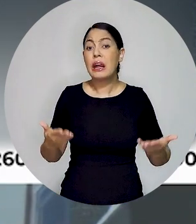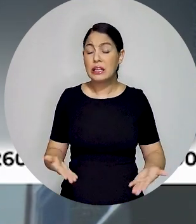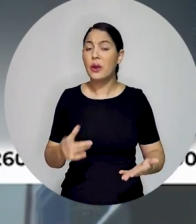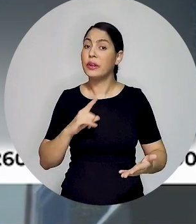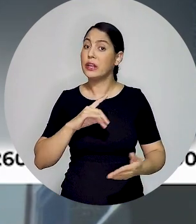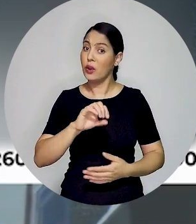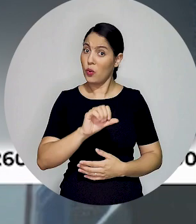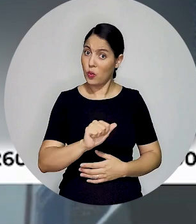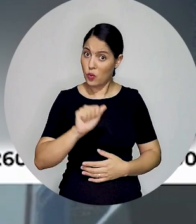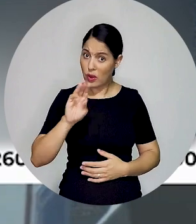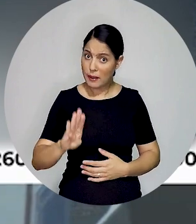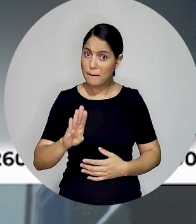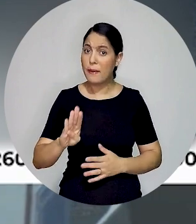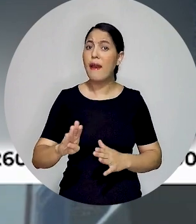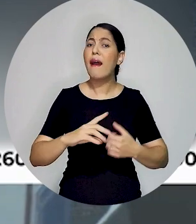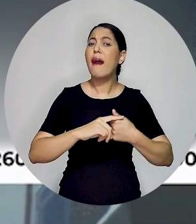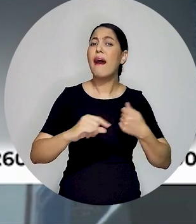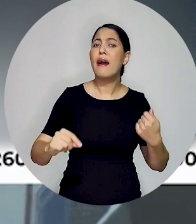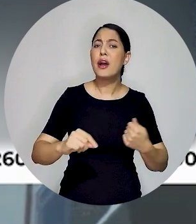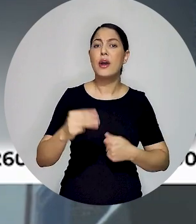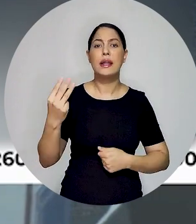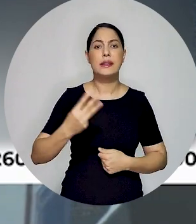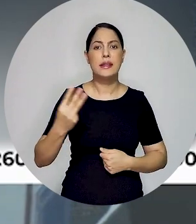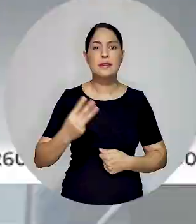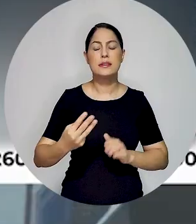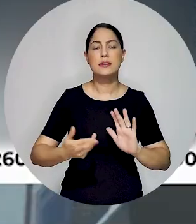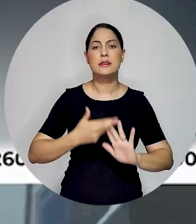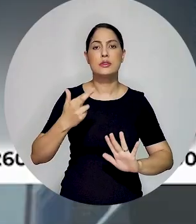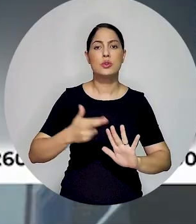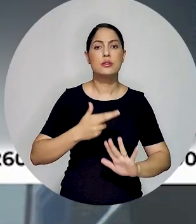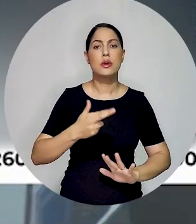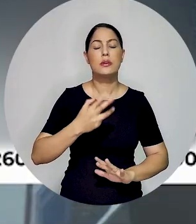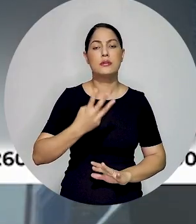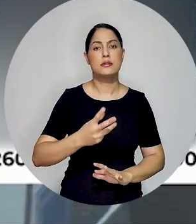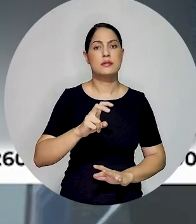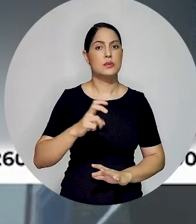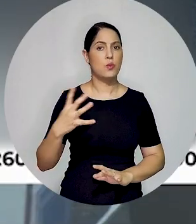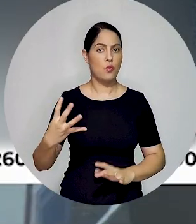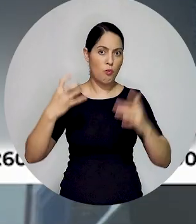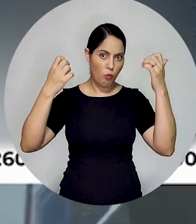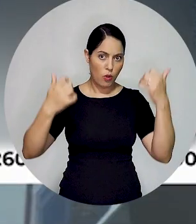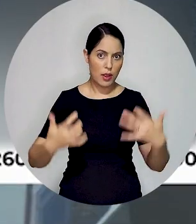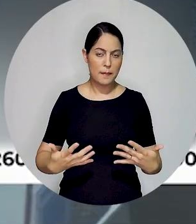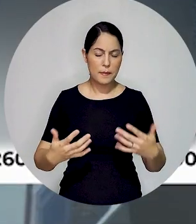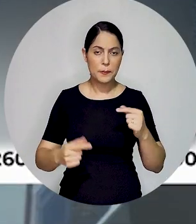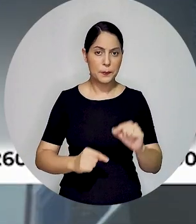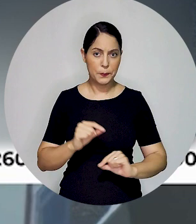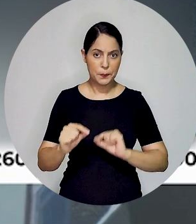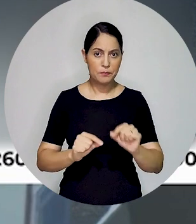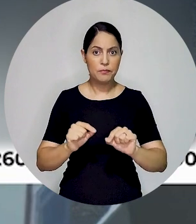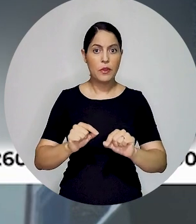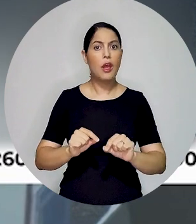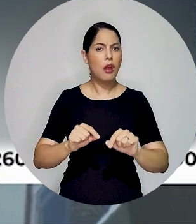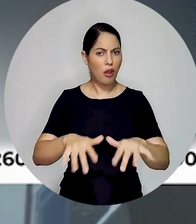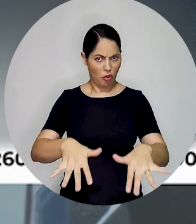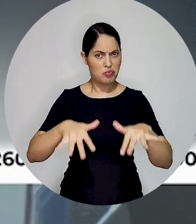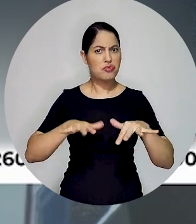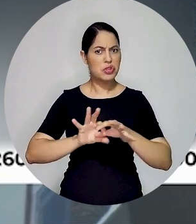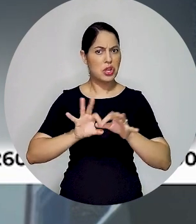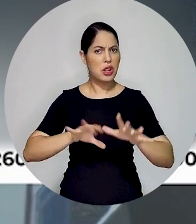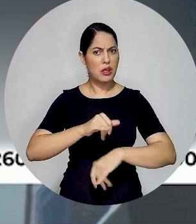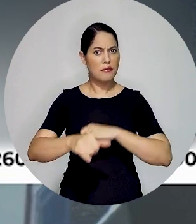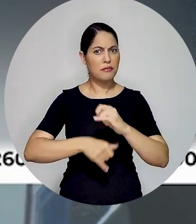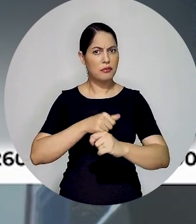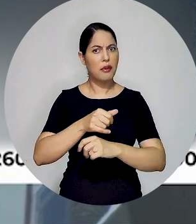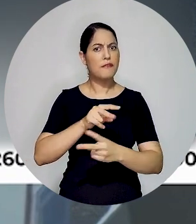possa, autorizado pelas hipóteses do artigo 3º da resolução do CNJ 354,